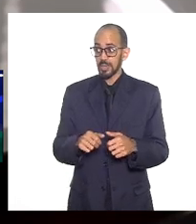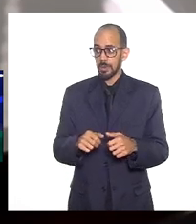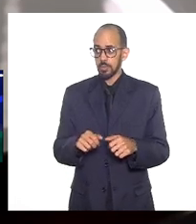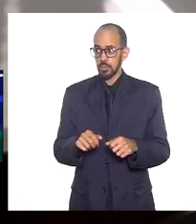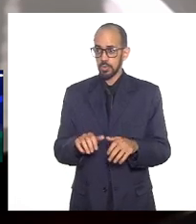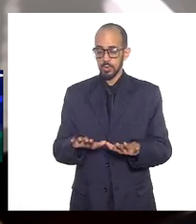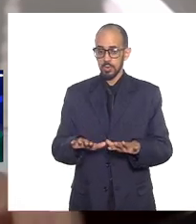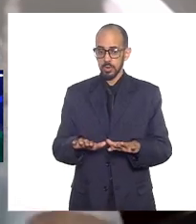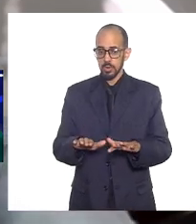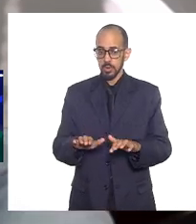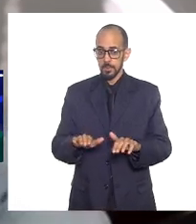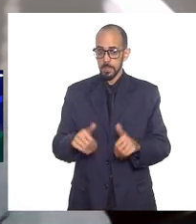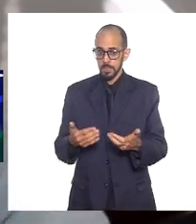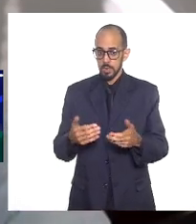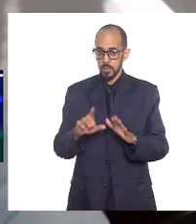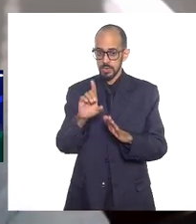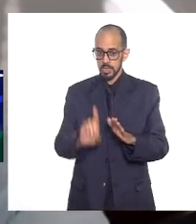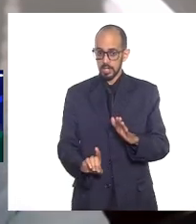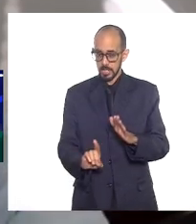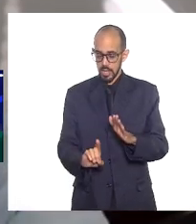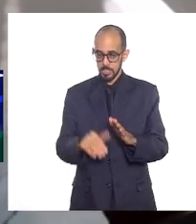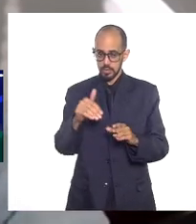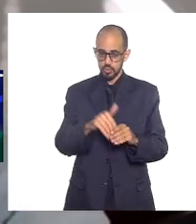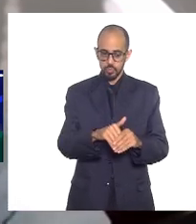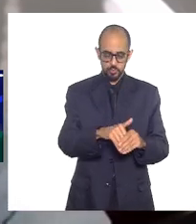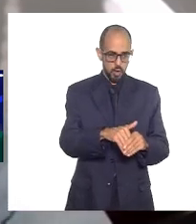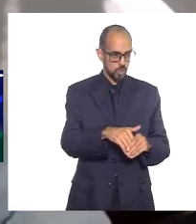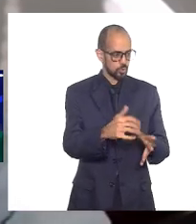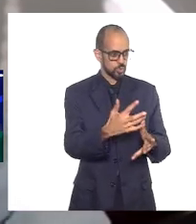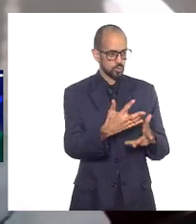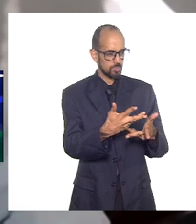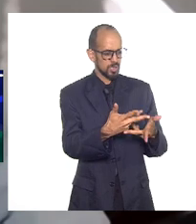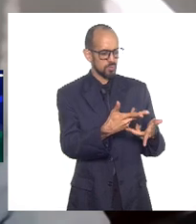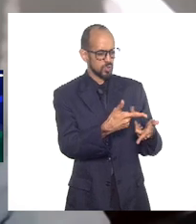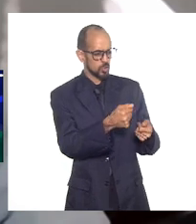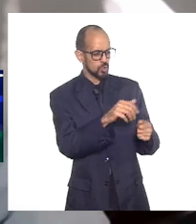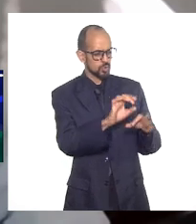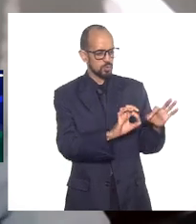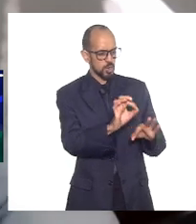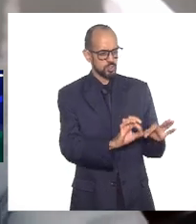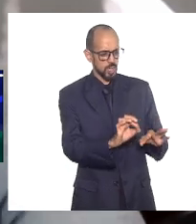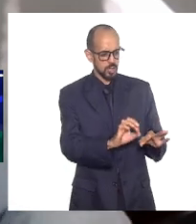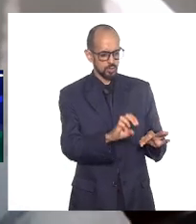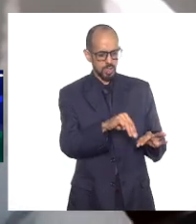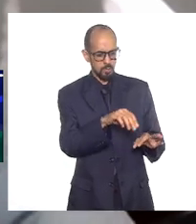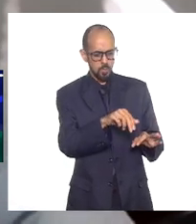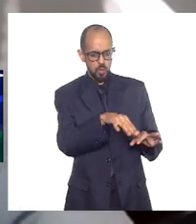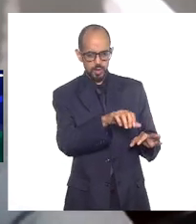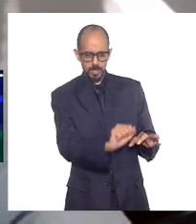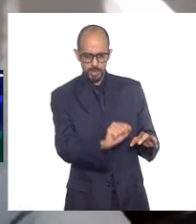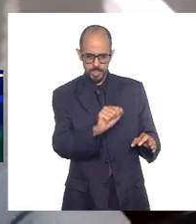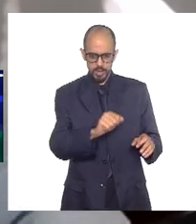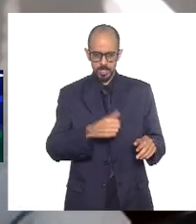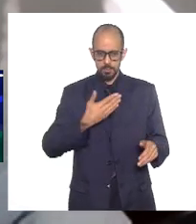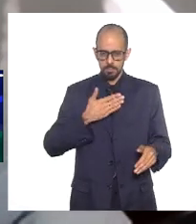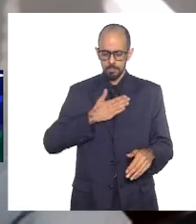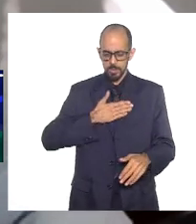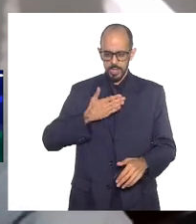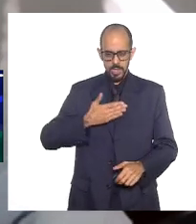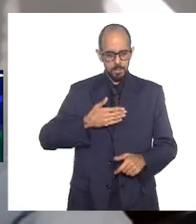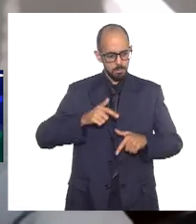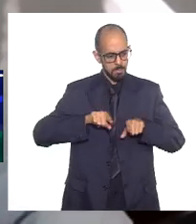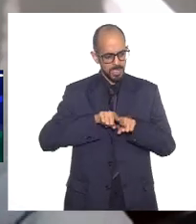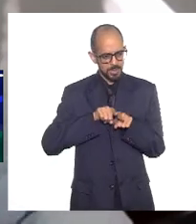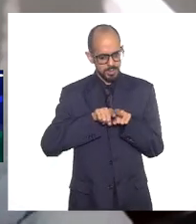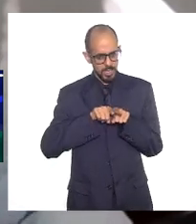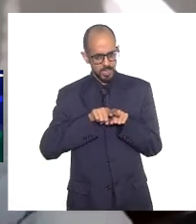fazer essa declaração de voto ao lindo projeto da minha amiga deputada Mônica Francisco, que é minha parceira em várias lutas,